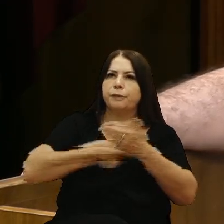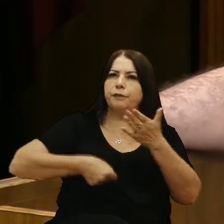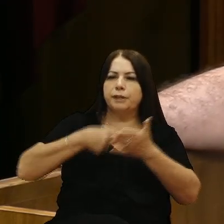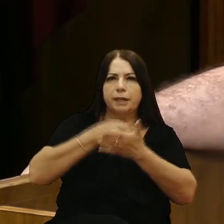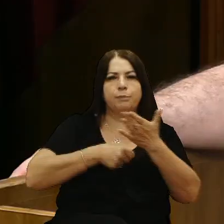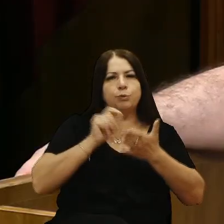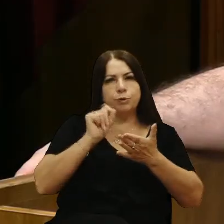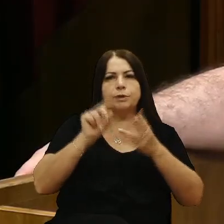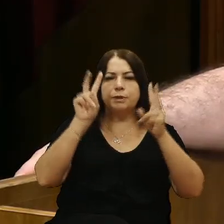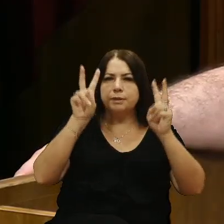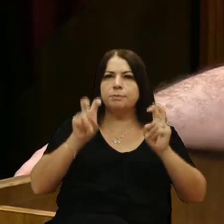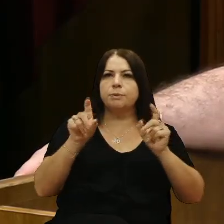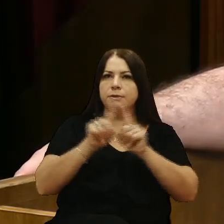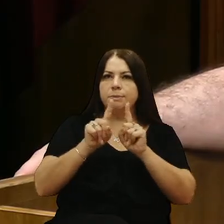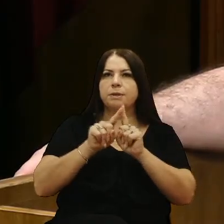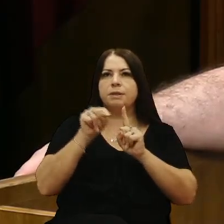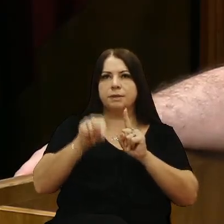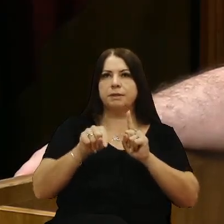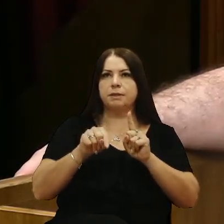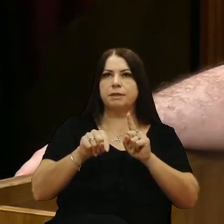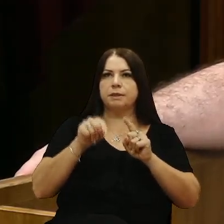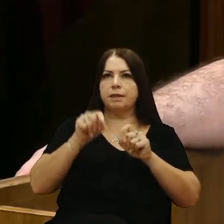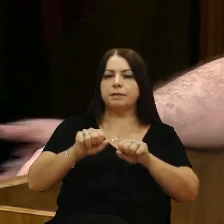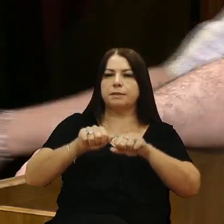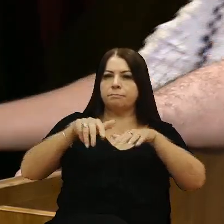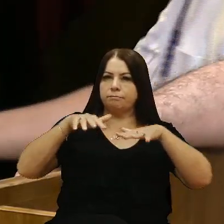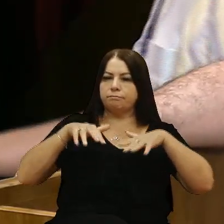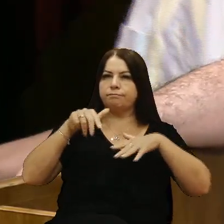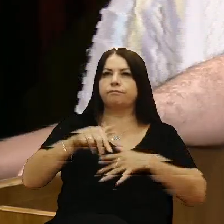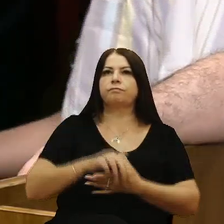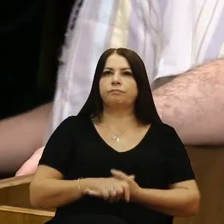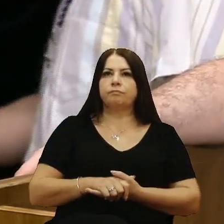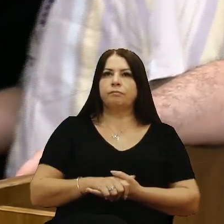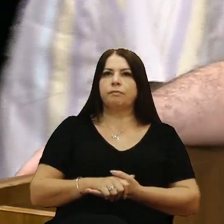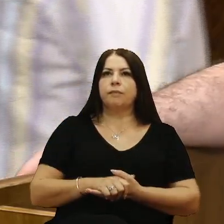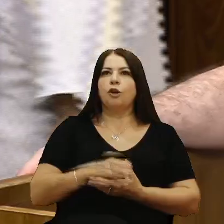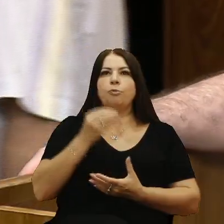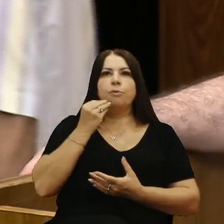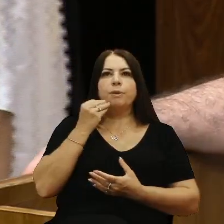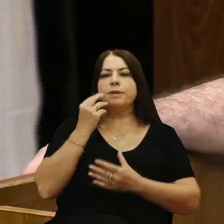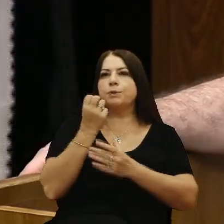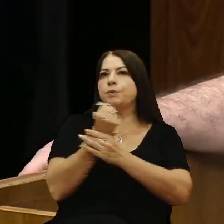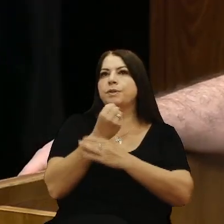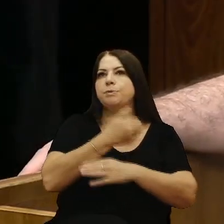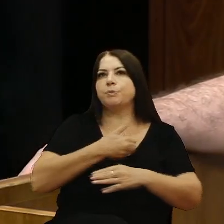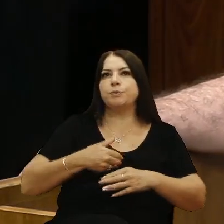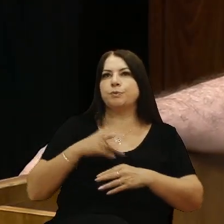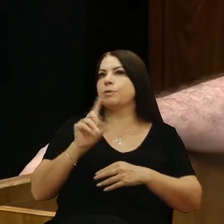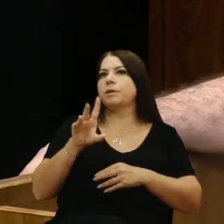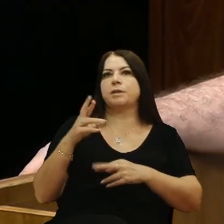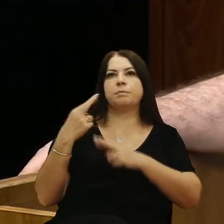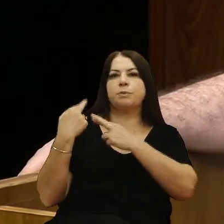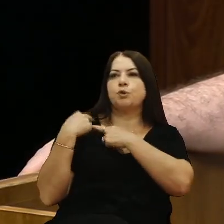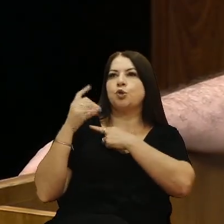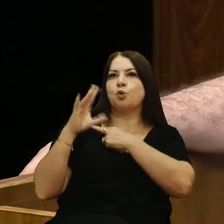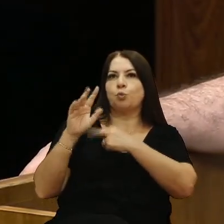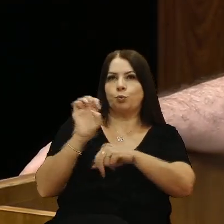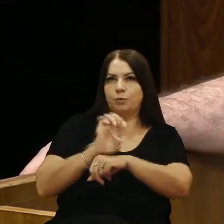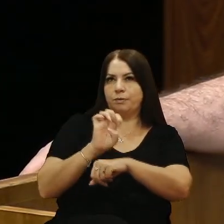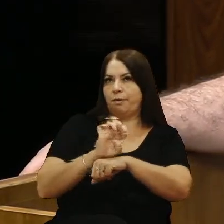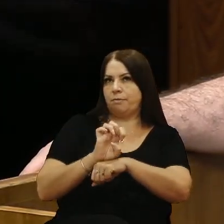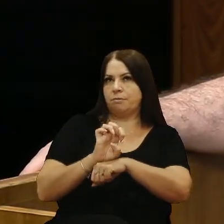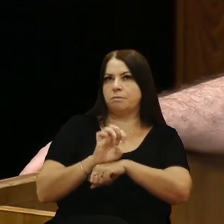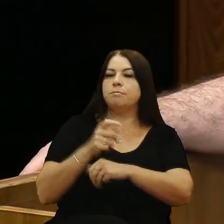dentes aqui, inclusive neste plenário. E, obviamente, a segurança pública não é responsabilidade só do Estado, mas ela